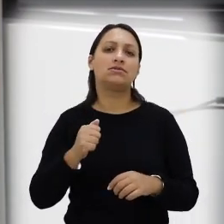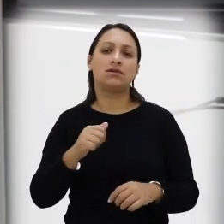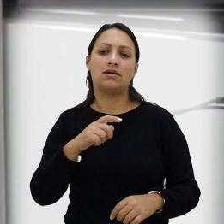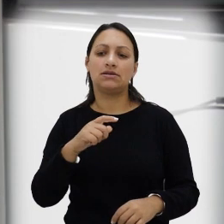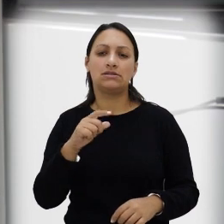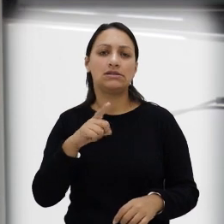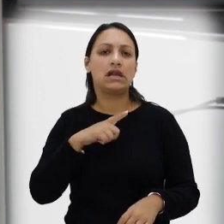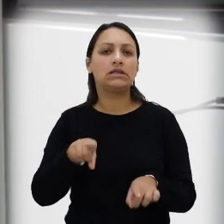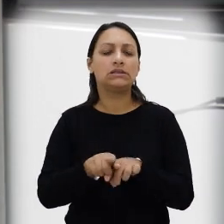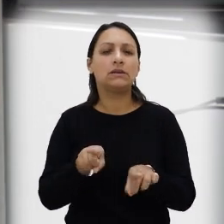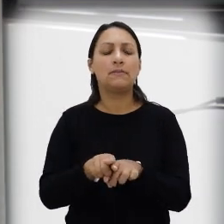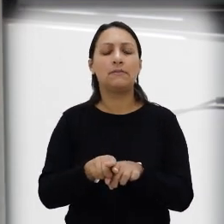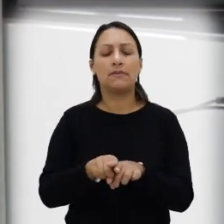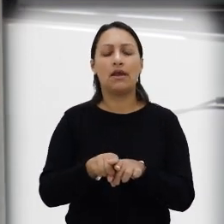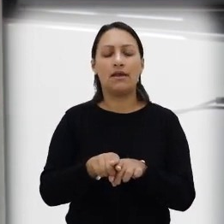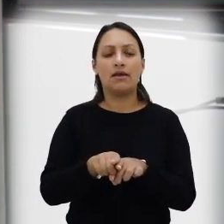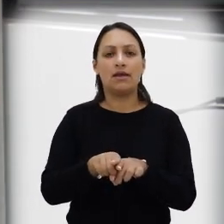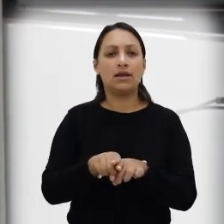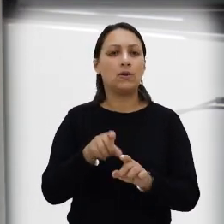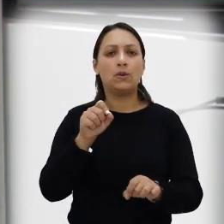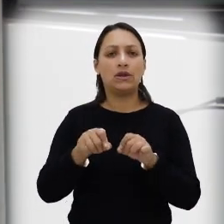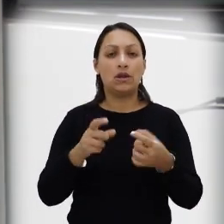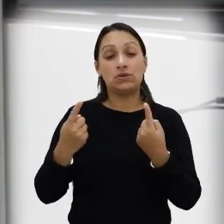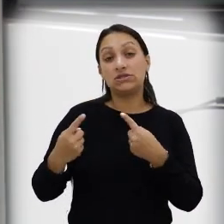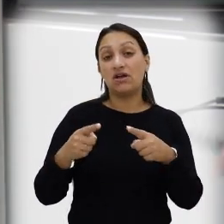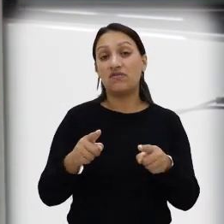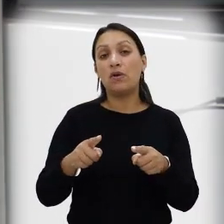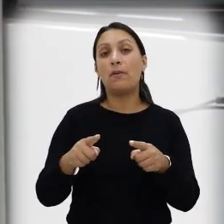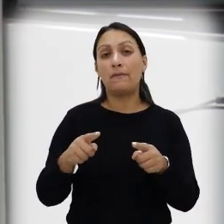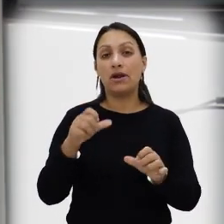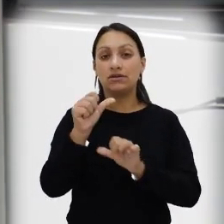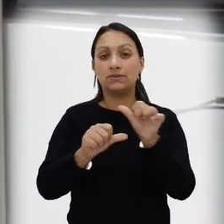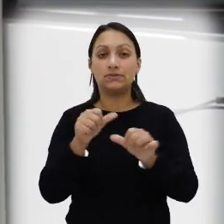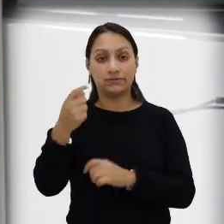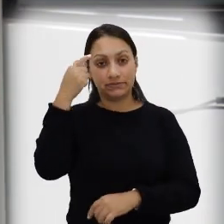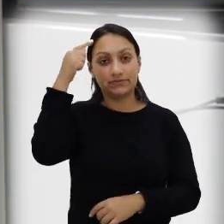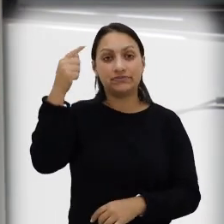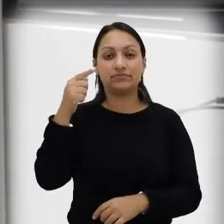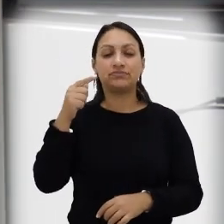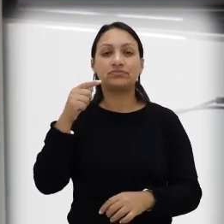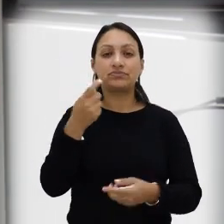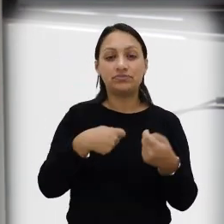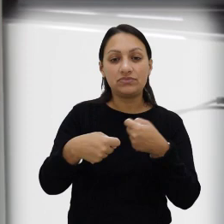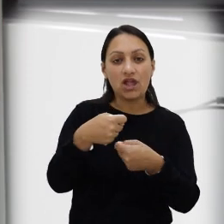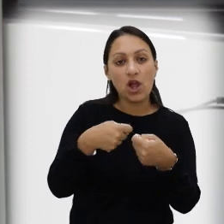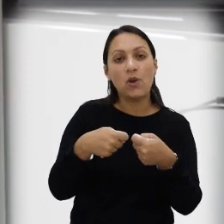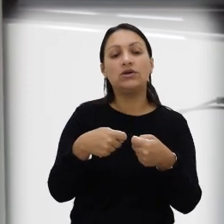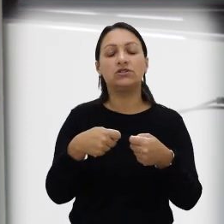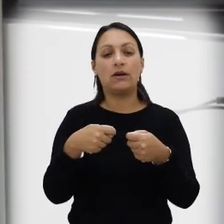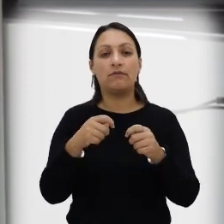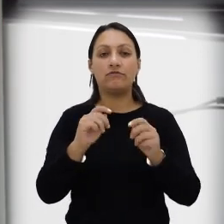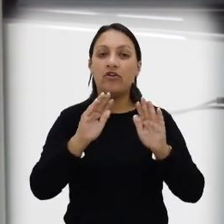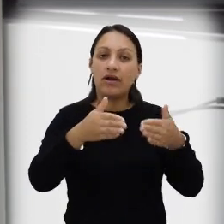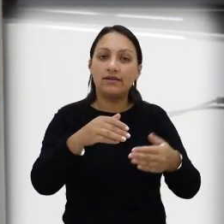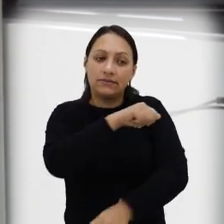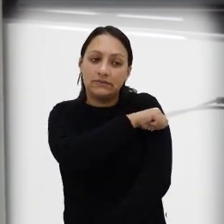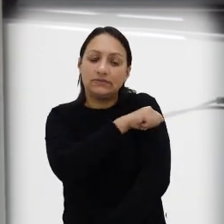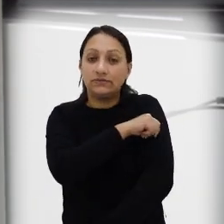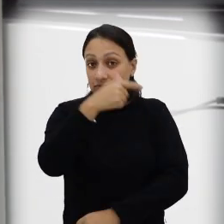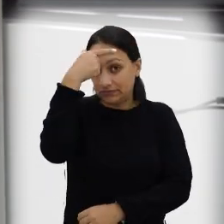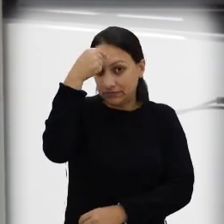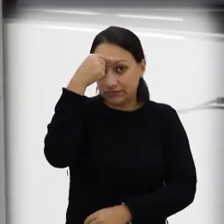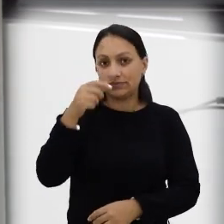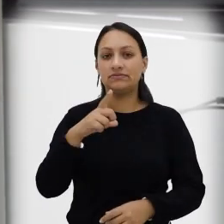rodar um Startup Graduation, que é um desafio para transformação de ideia em negócio voltado a alunos de graduação. A gente vai ter